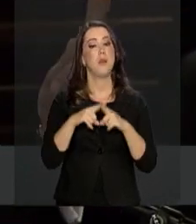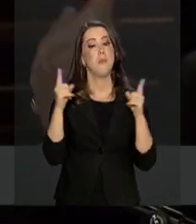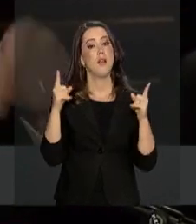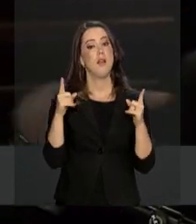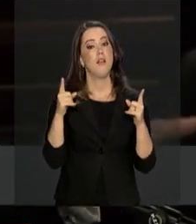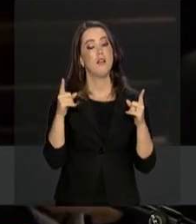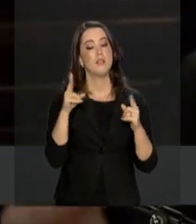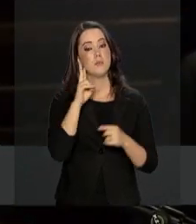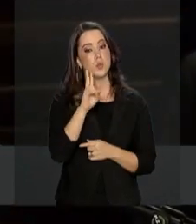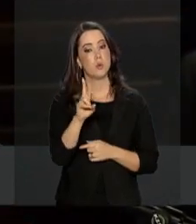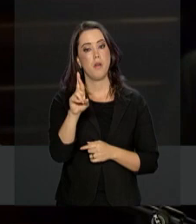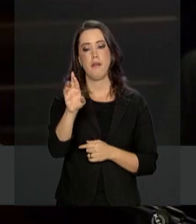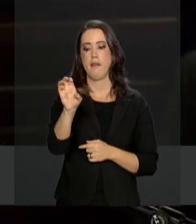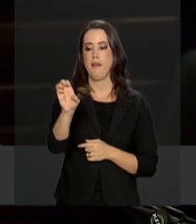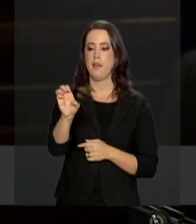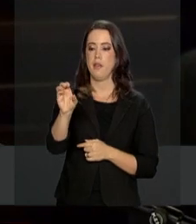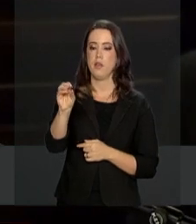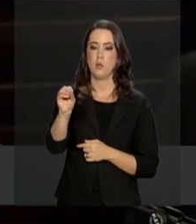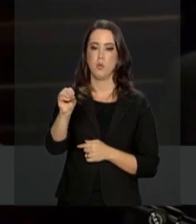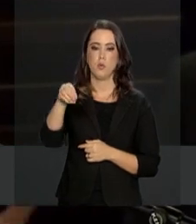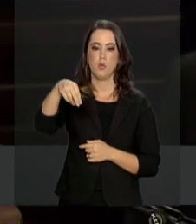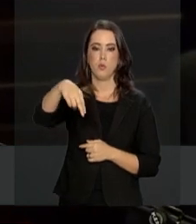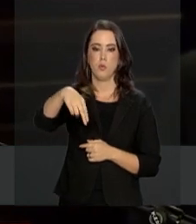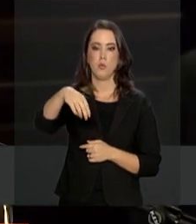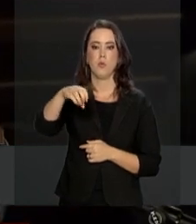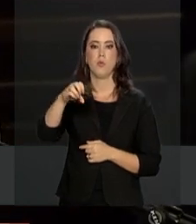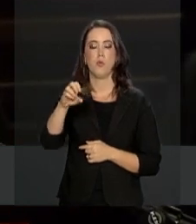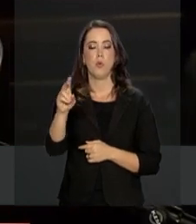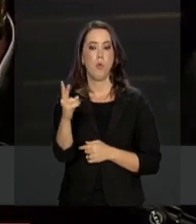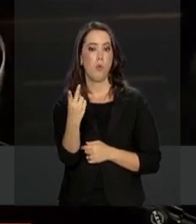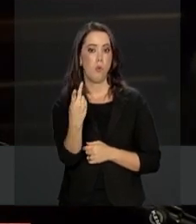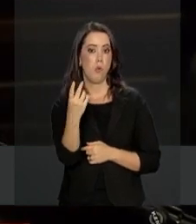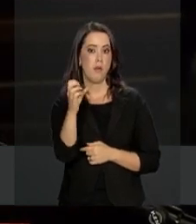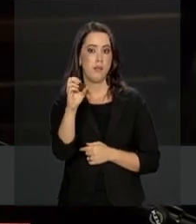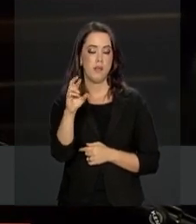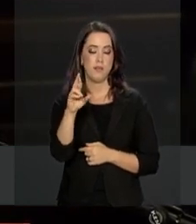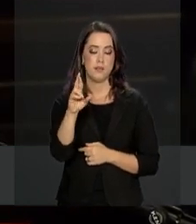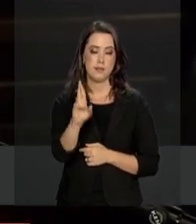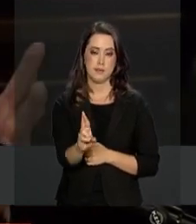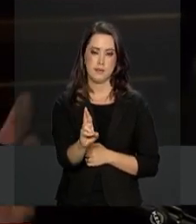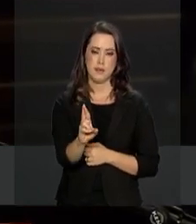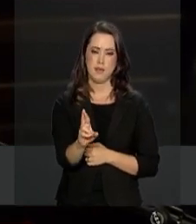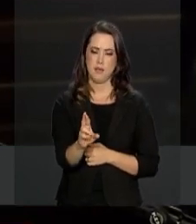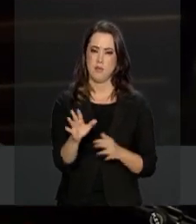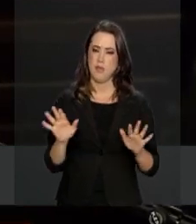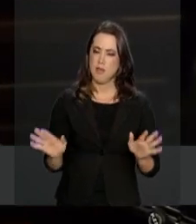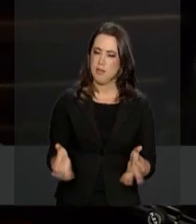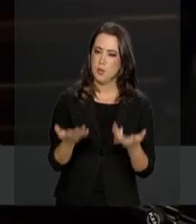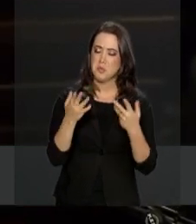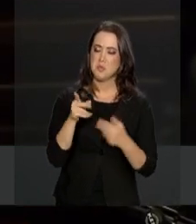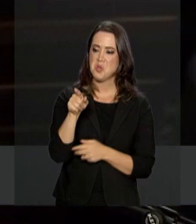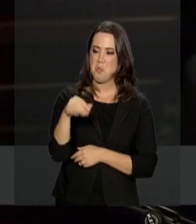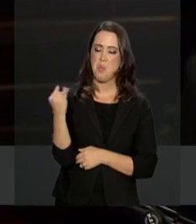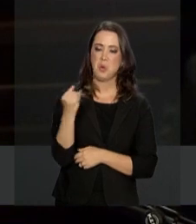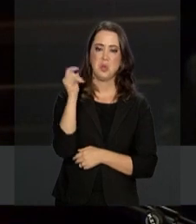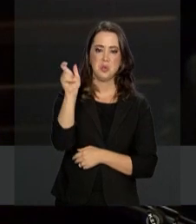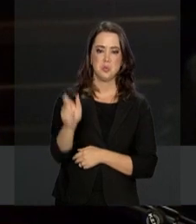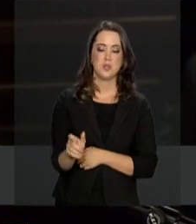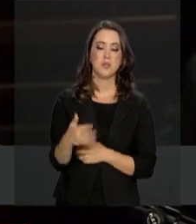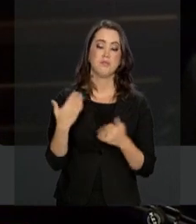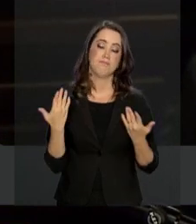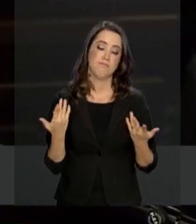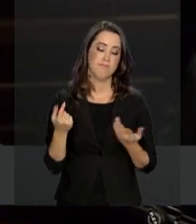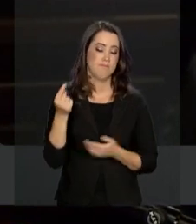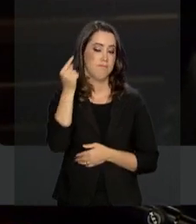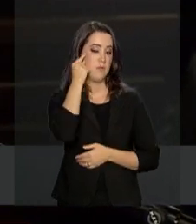com reconhecido é importante porque você é conhecido e exaltado como conhecido e não ter sido como conhecido eu